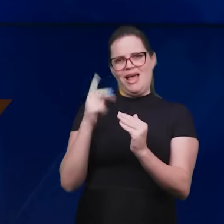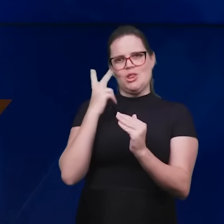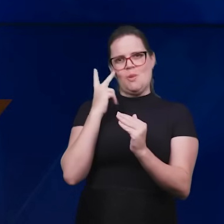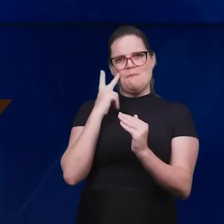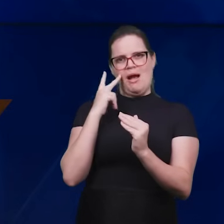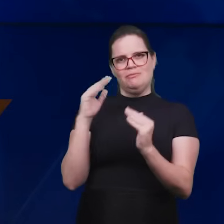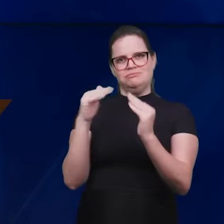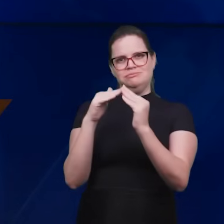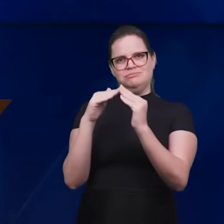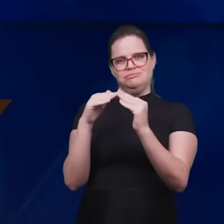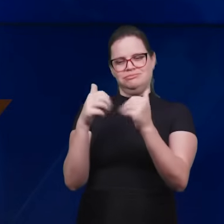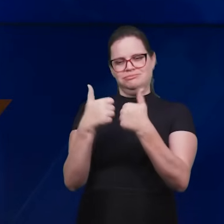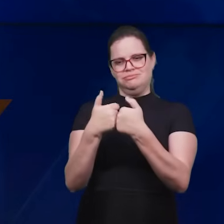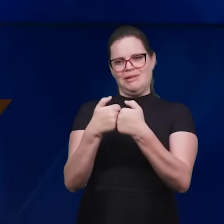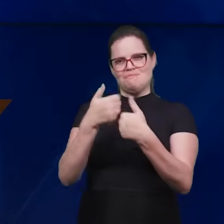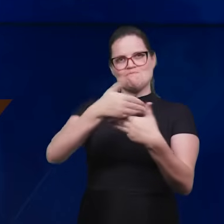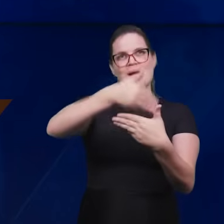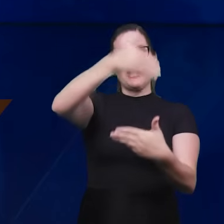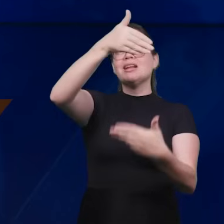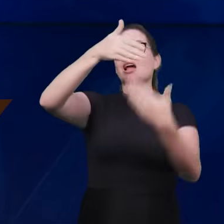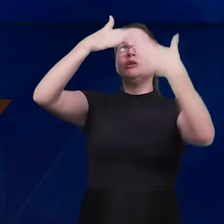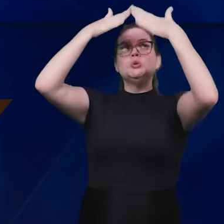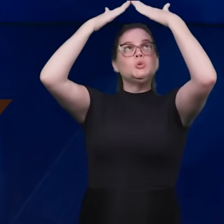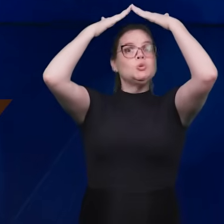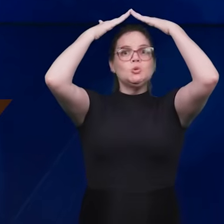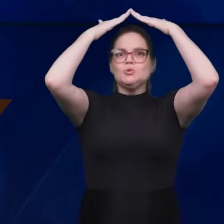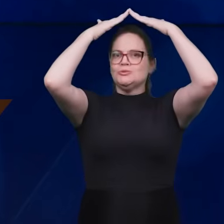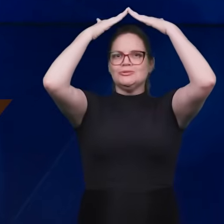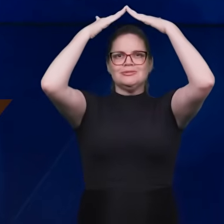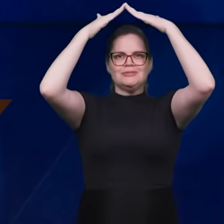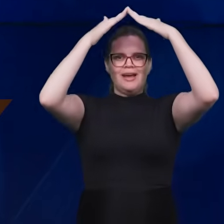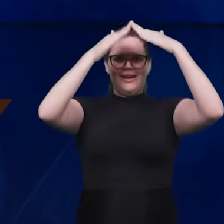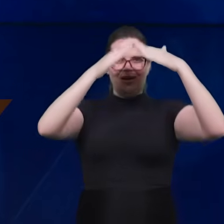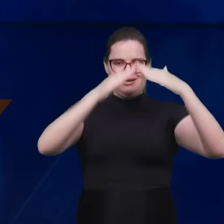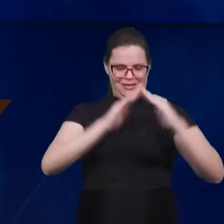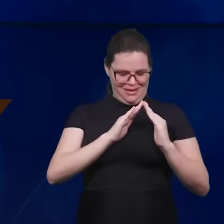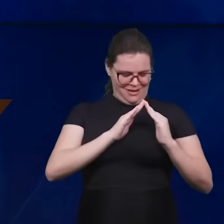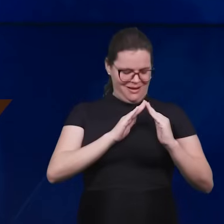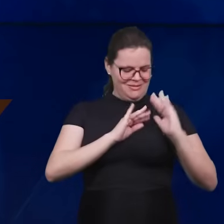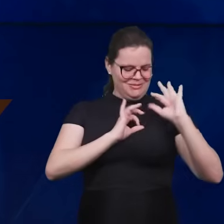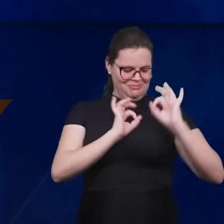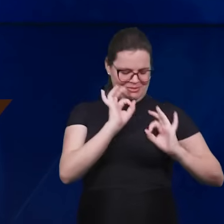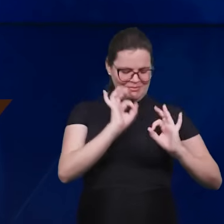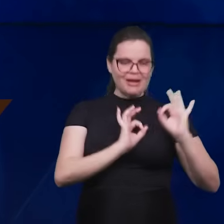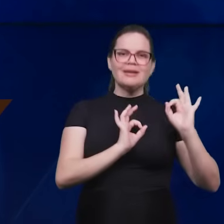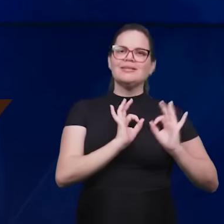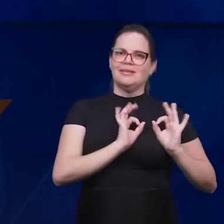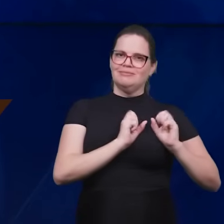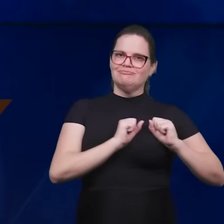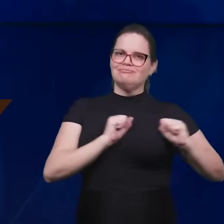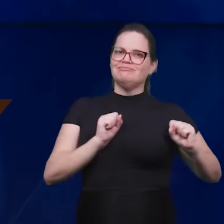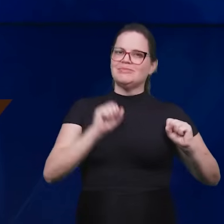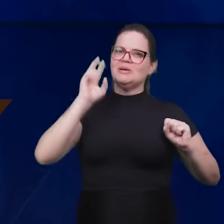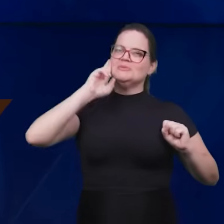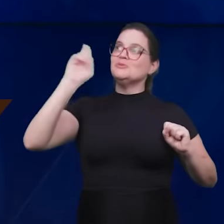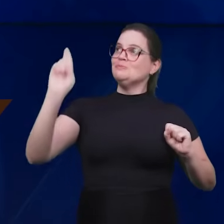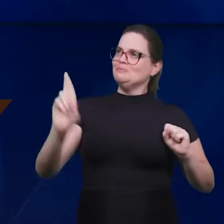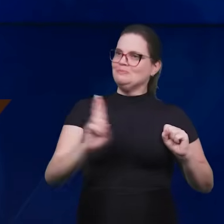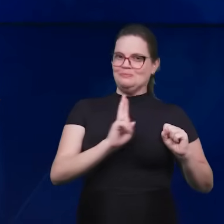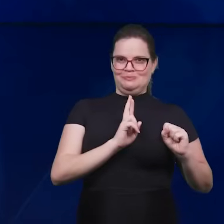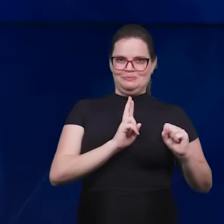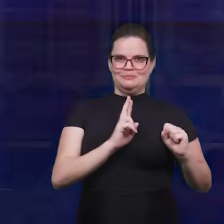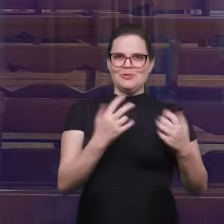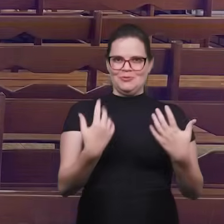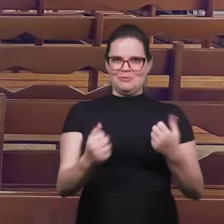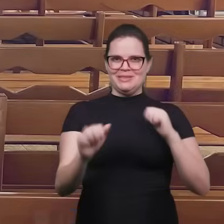um templo, uma igreja com paredes, mas edificar a nossa própria vida como casa do Senhor. Vamos cantar